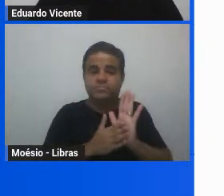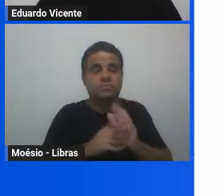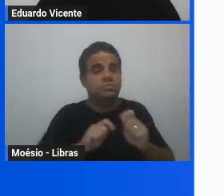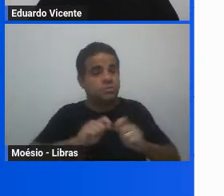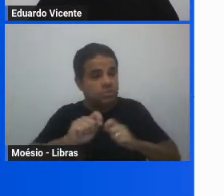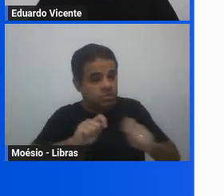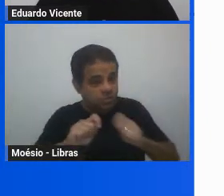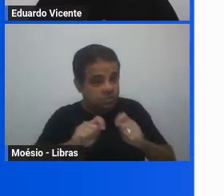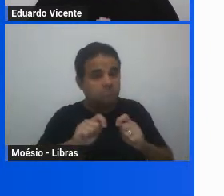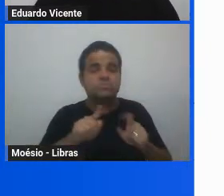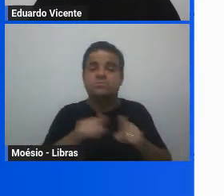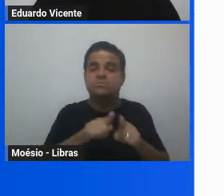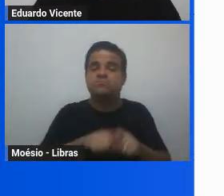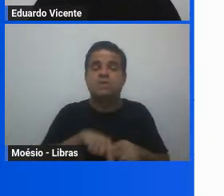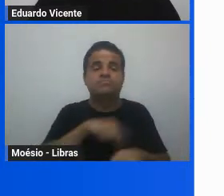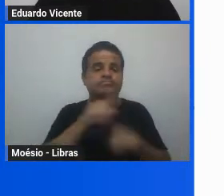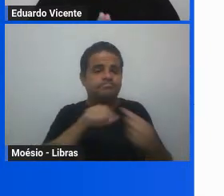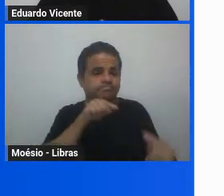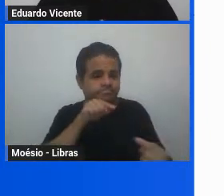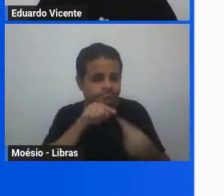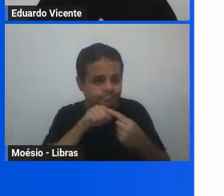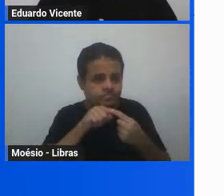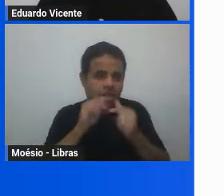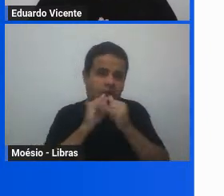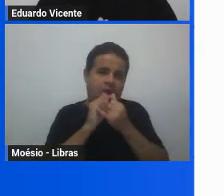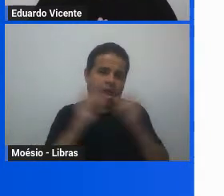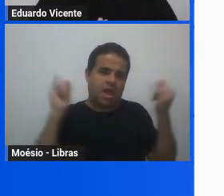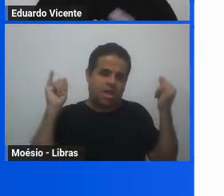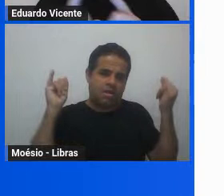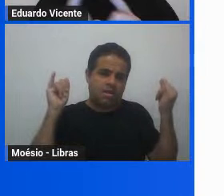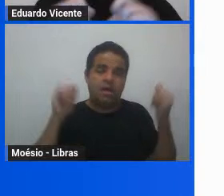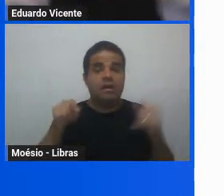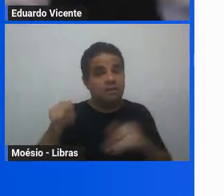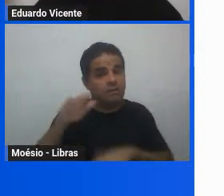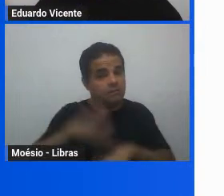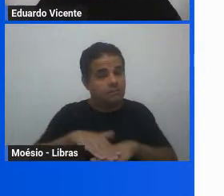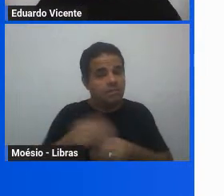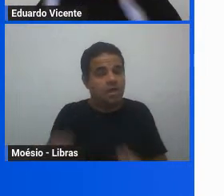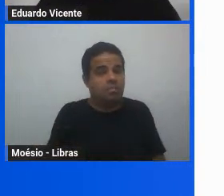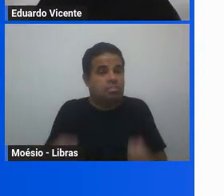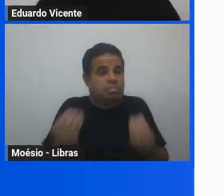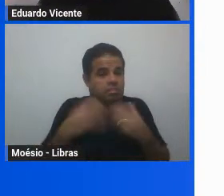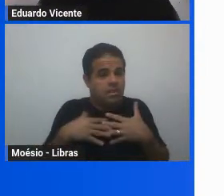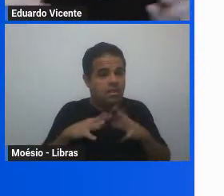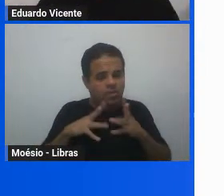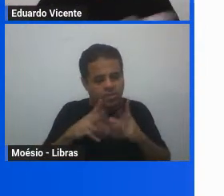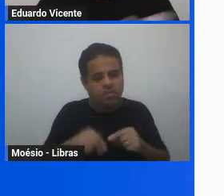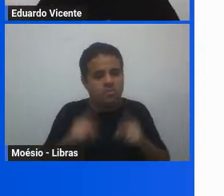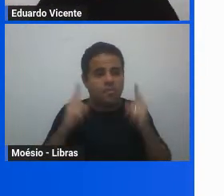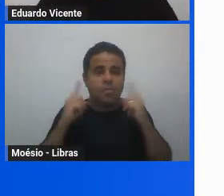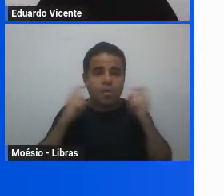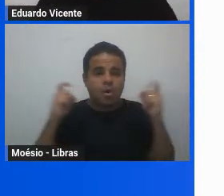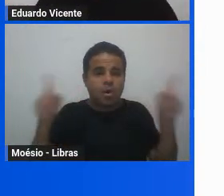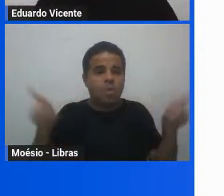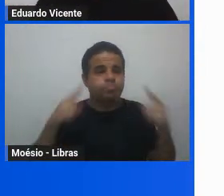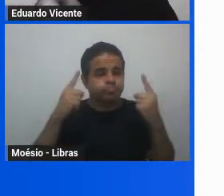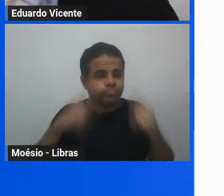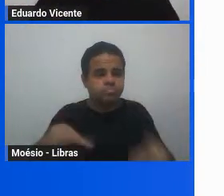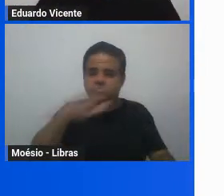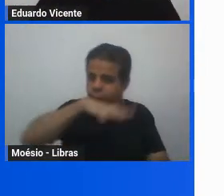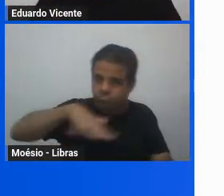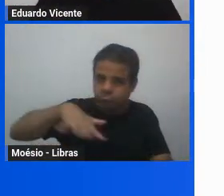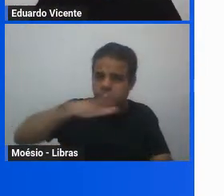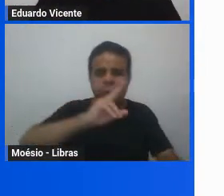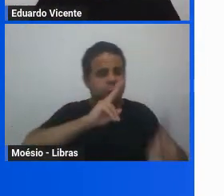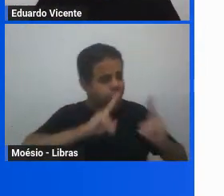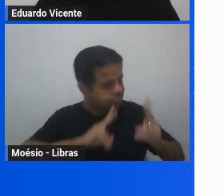como a intensidade da carga. Ele também vai gravar todo o som que está no ambiente e vai manter